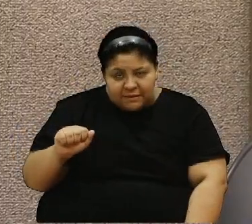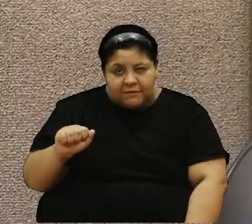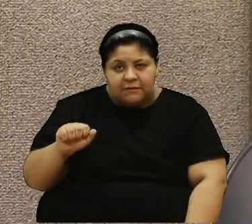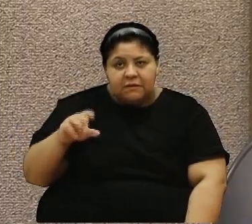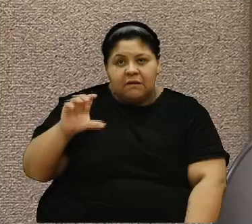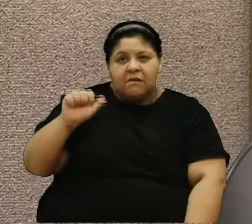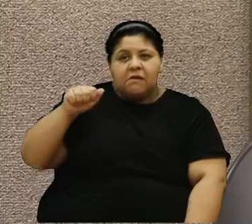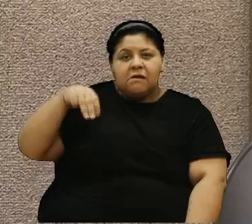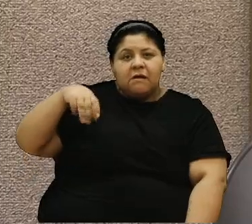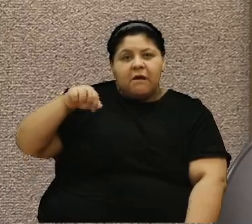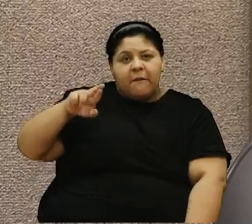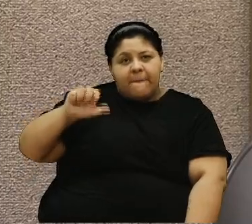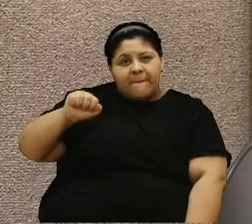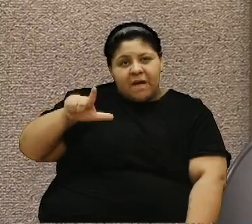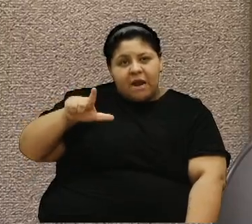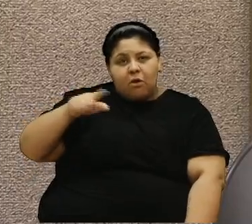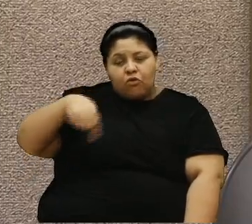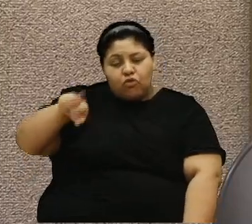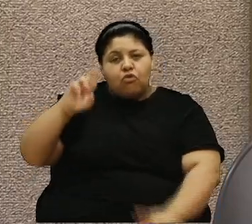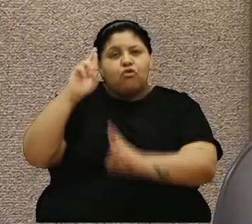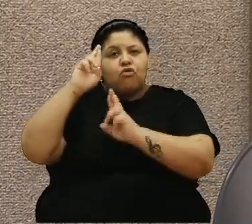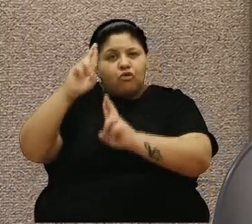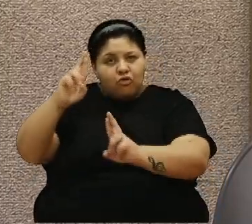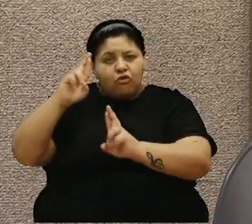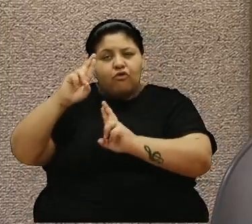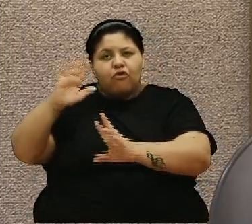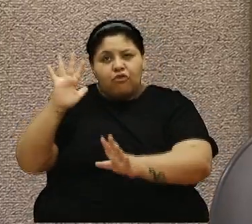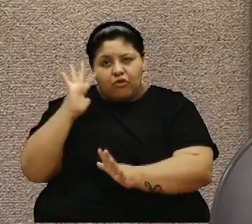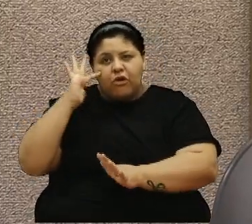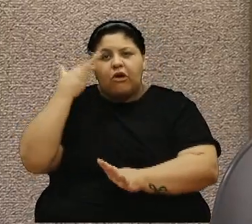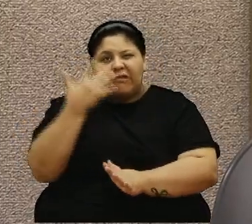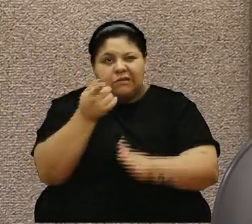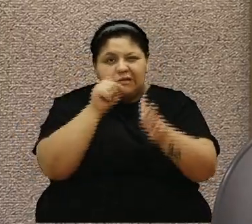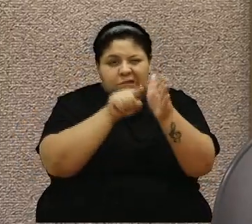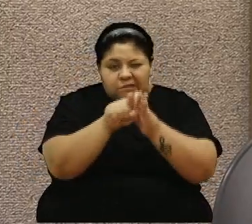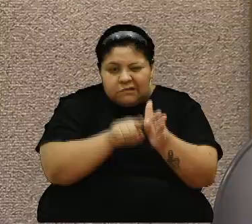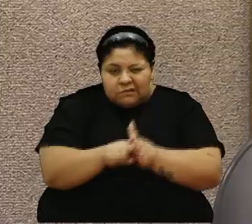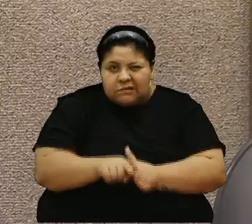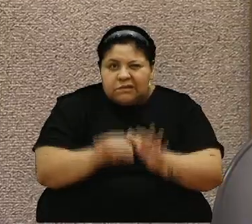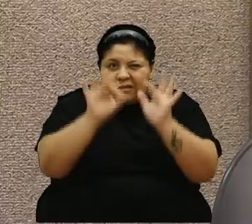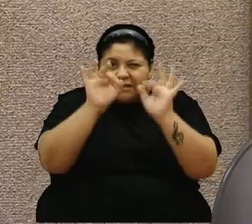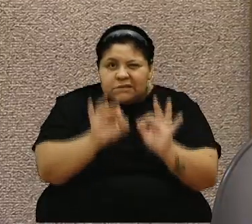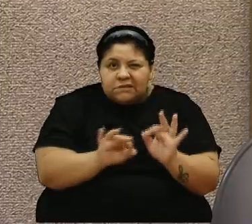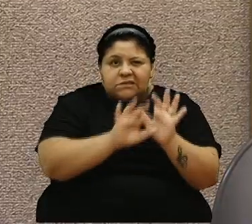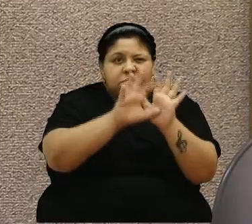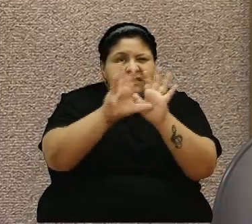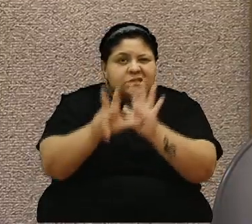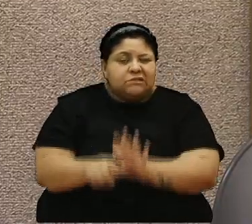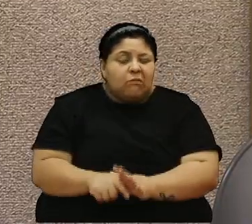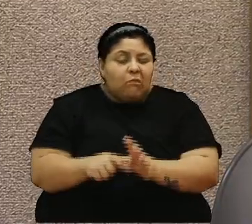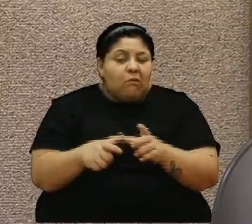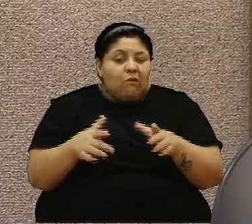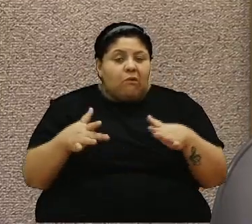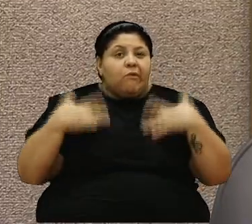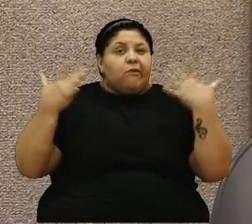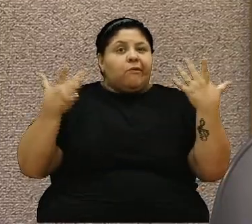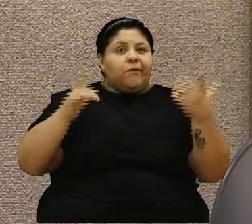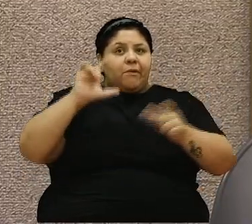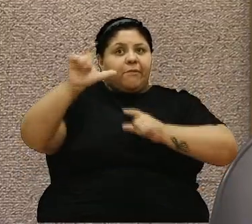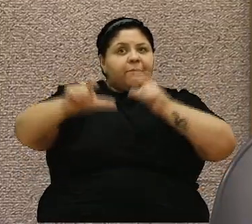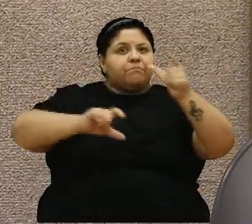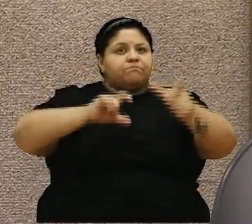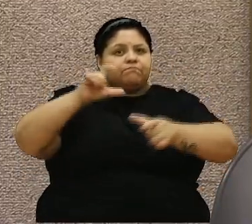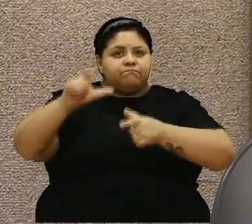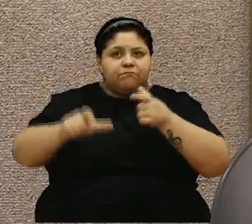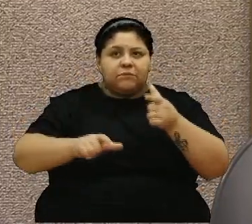estamos torcendo que, de fato, haja uma apuração rigorosa desse roubo escandaloso a pessoas